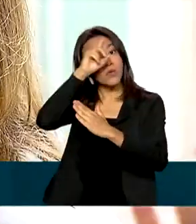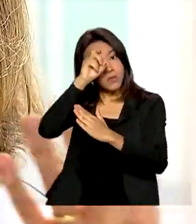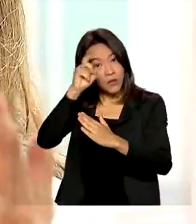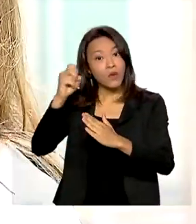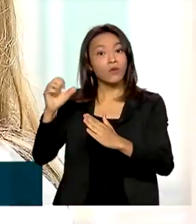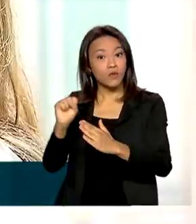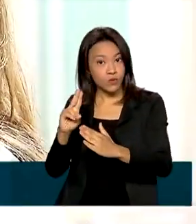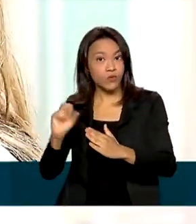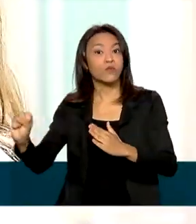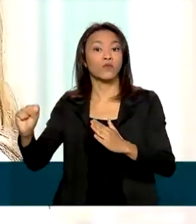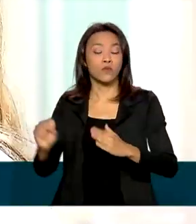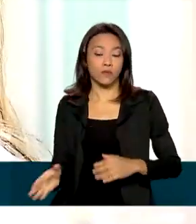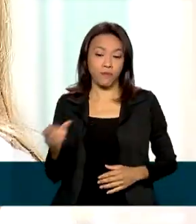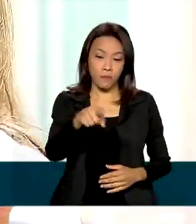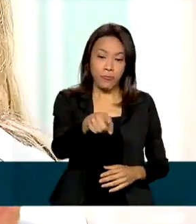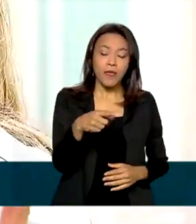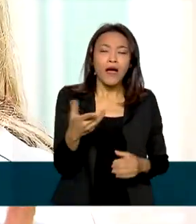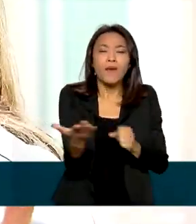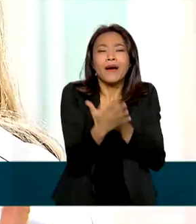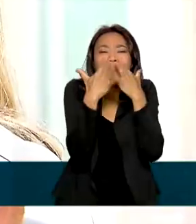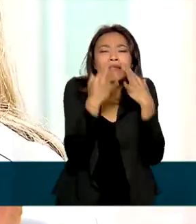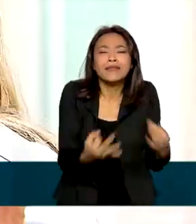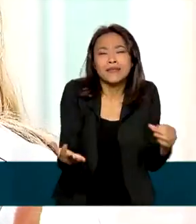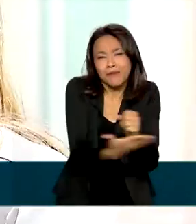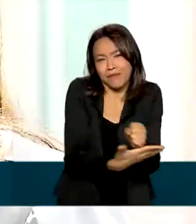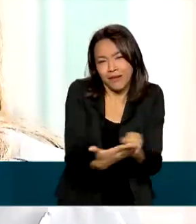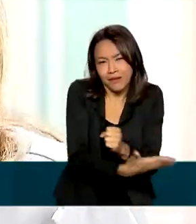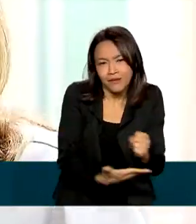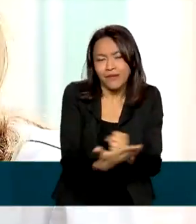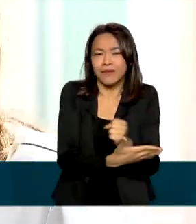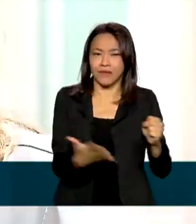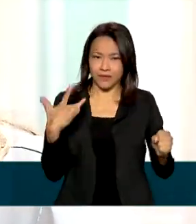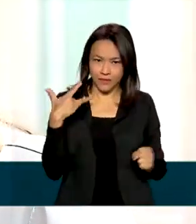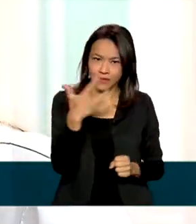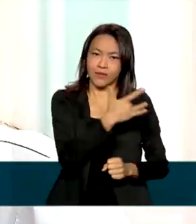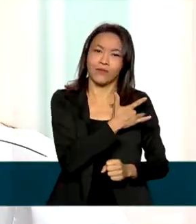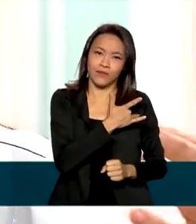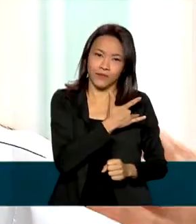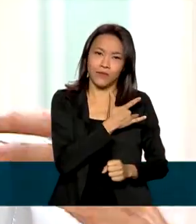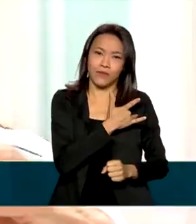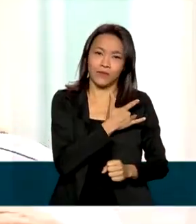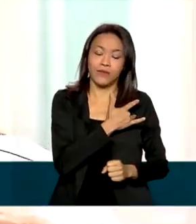atenção primária, atenção secundária de atenção à saúde, para que